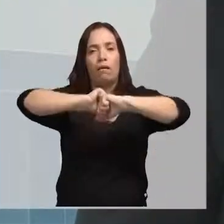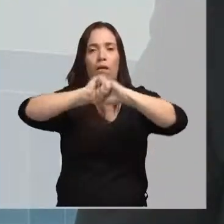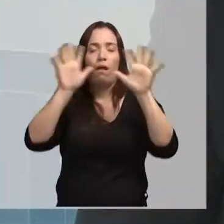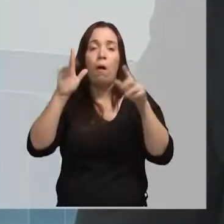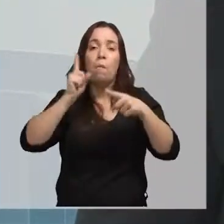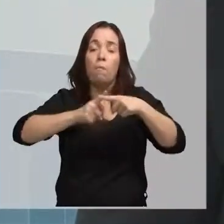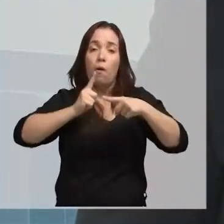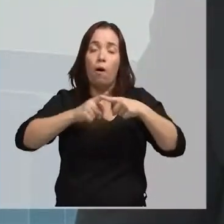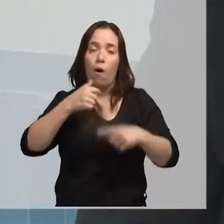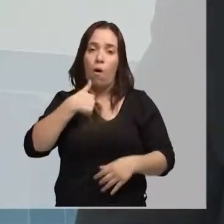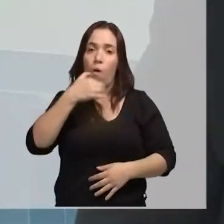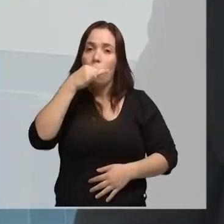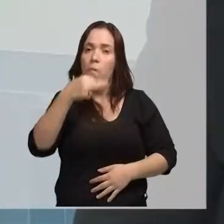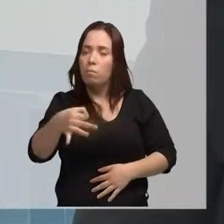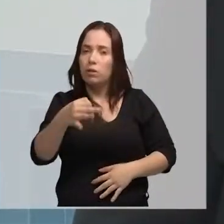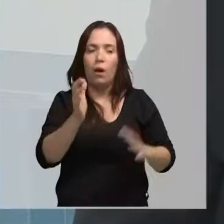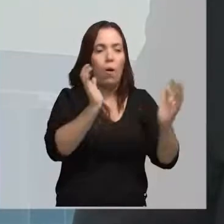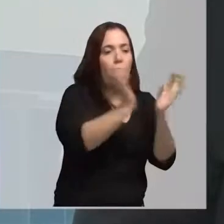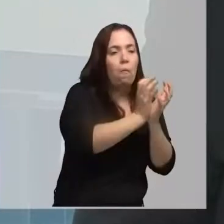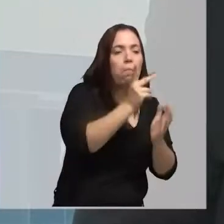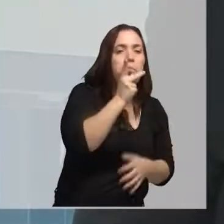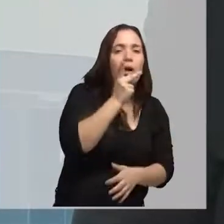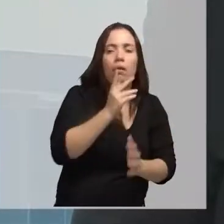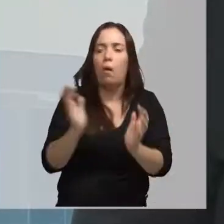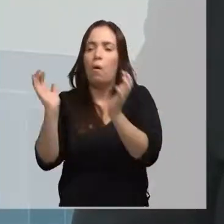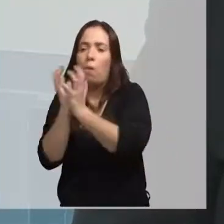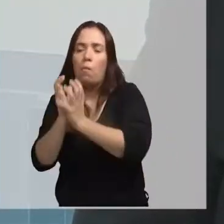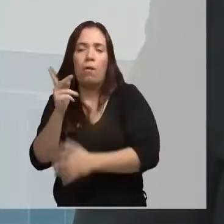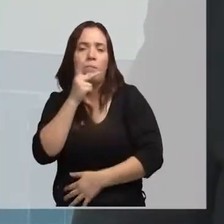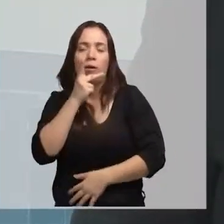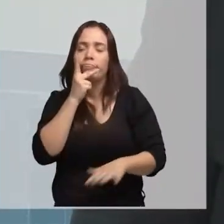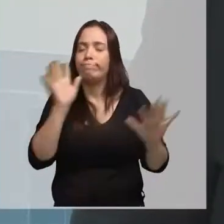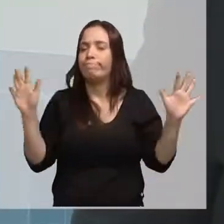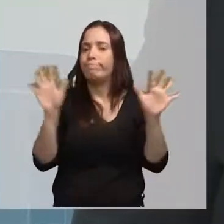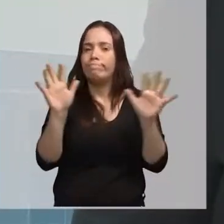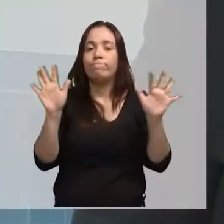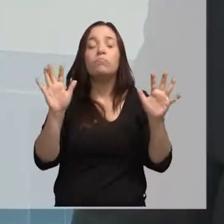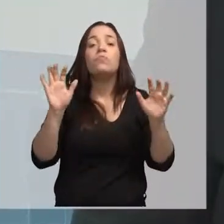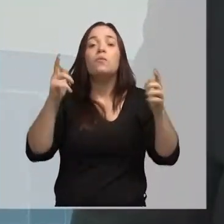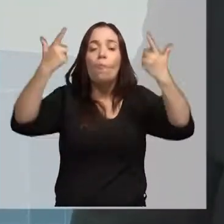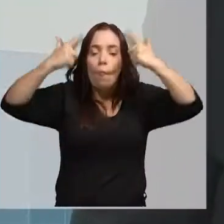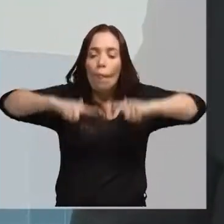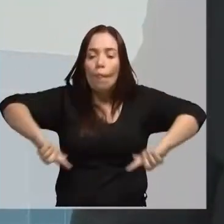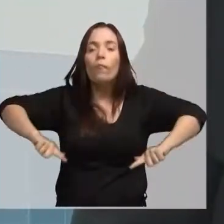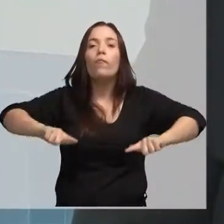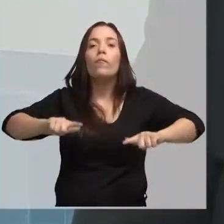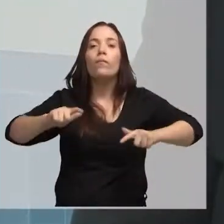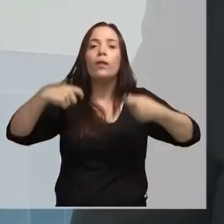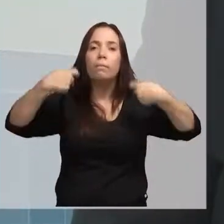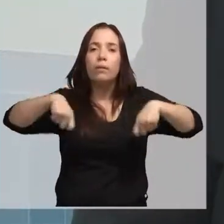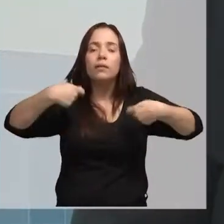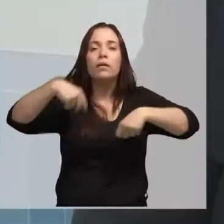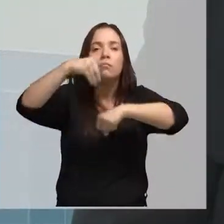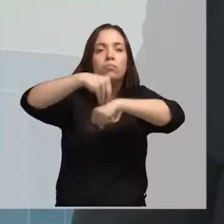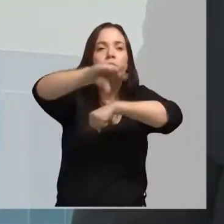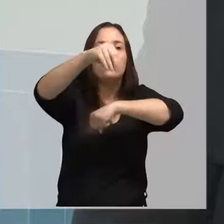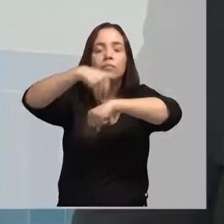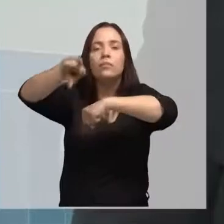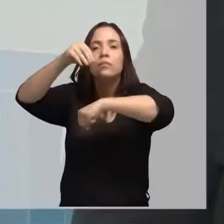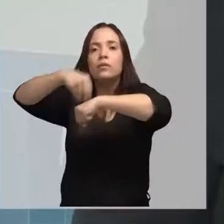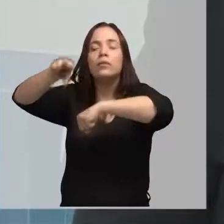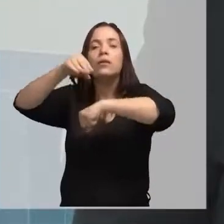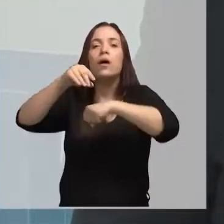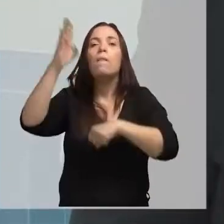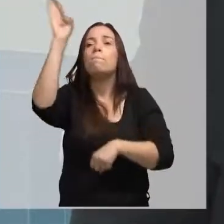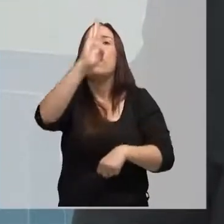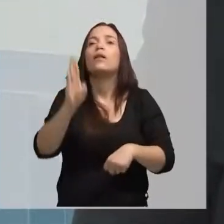visão nem é de esquerda nem é de direita. A nossa visão é do que acontece no nosso país. E não é esquerda e direita que vai definir